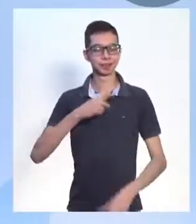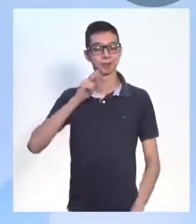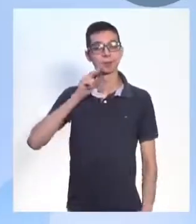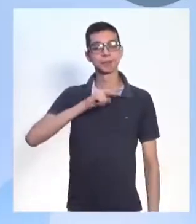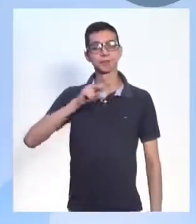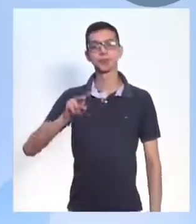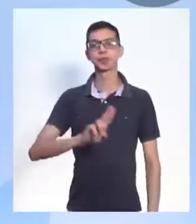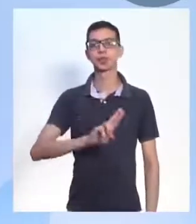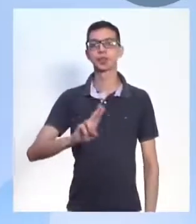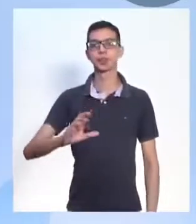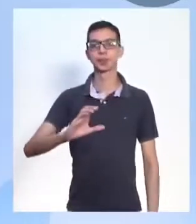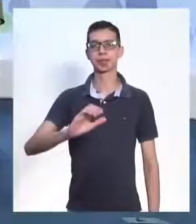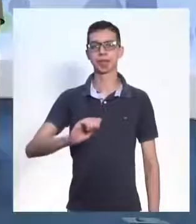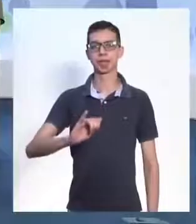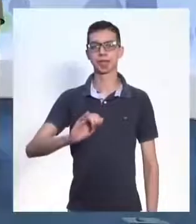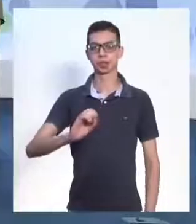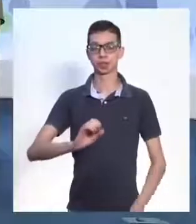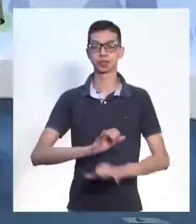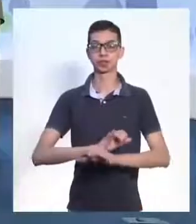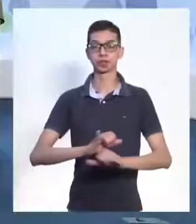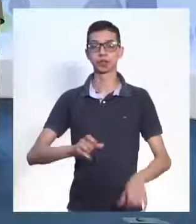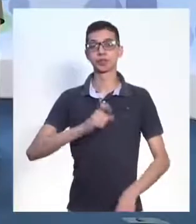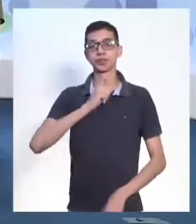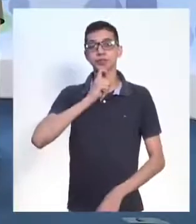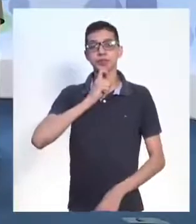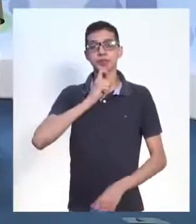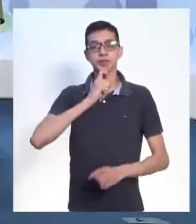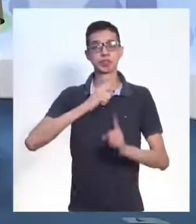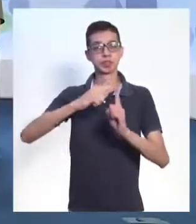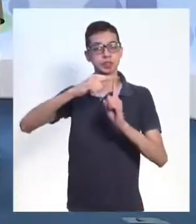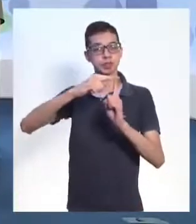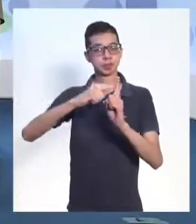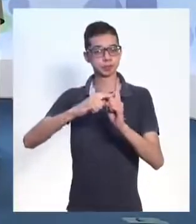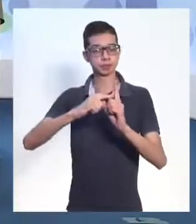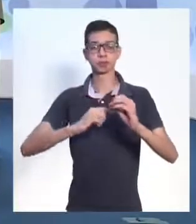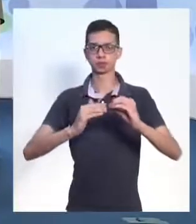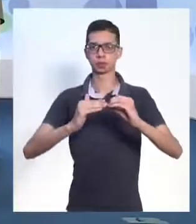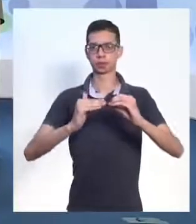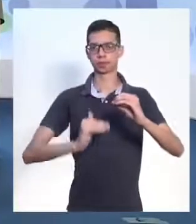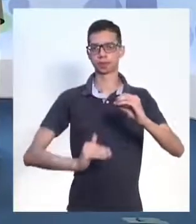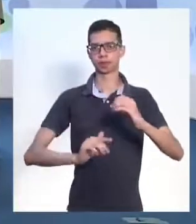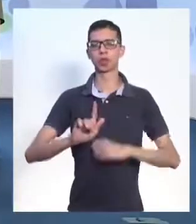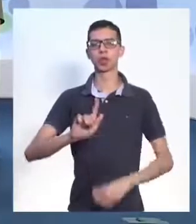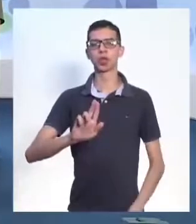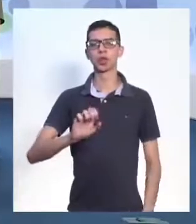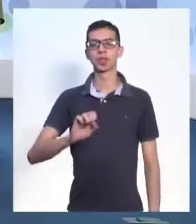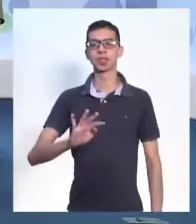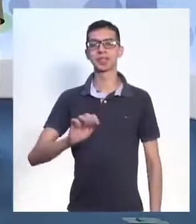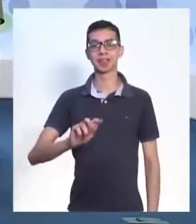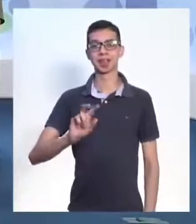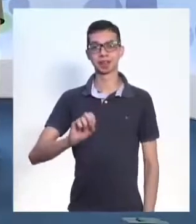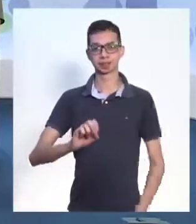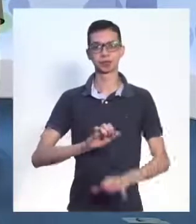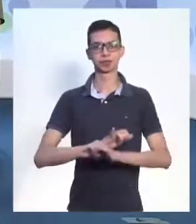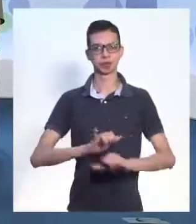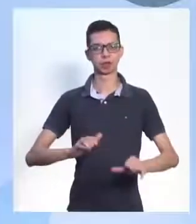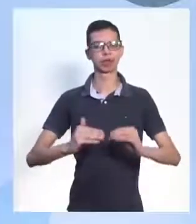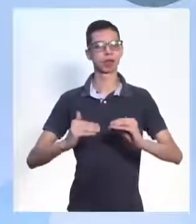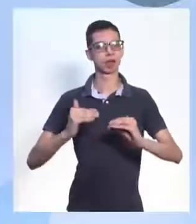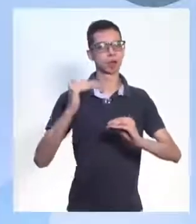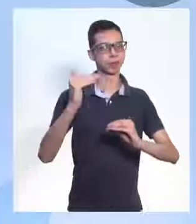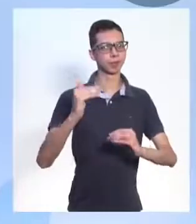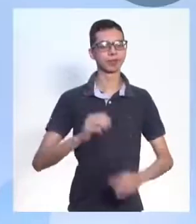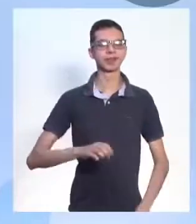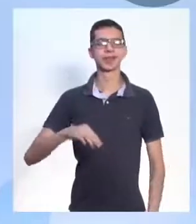O Caio falou assim, vai esfriar o termômetro e a temperatura vai ser menor que 0. O Gustavo falou que vai aumentar. Tá? O